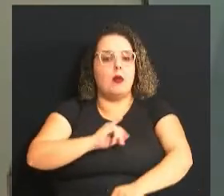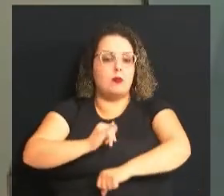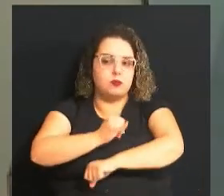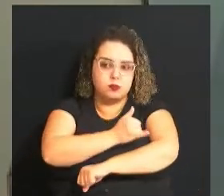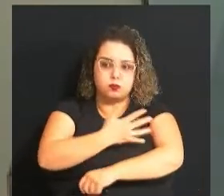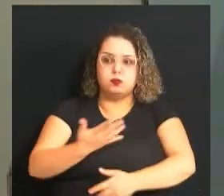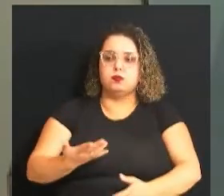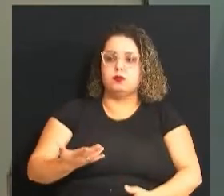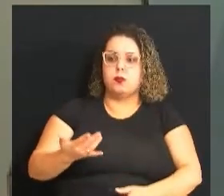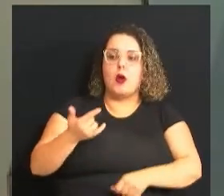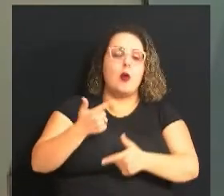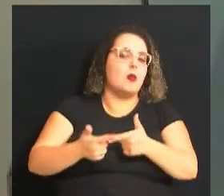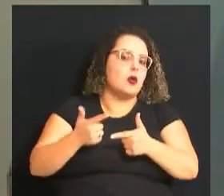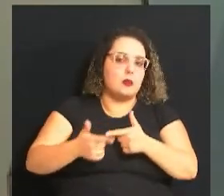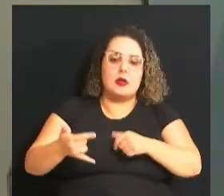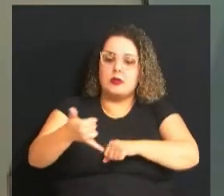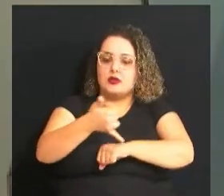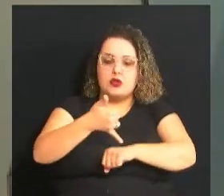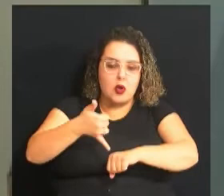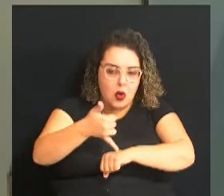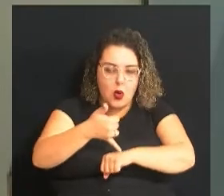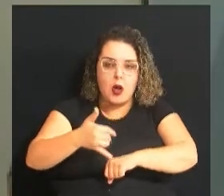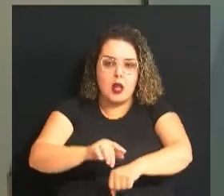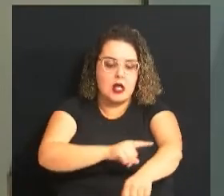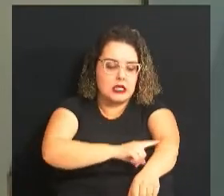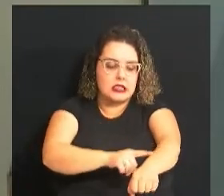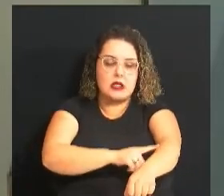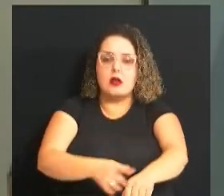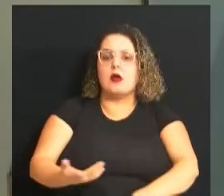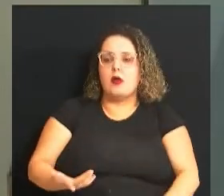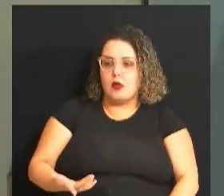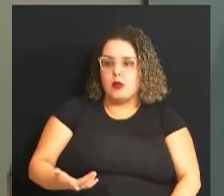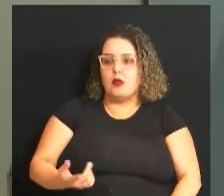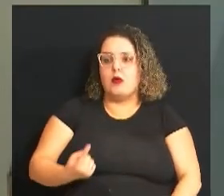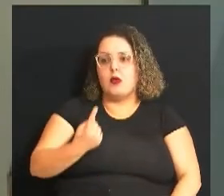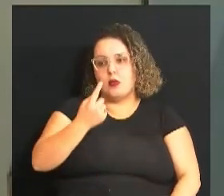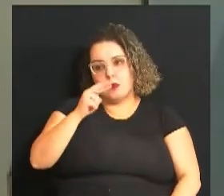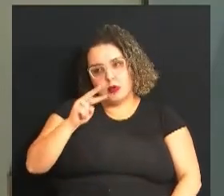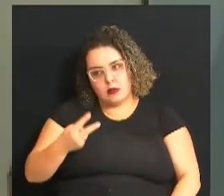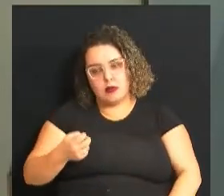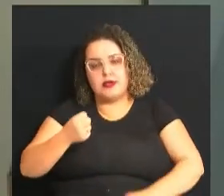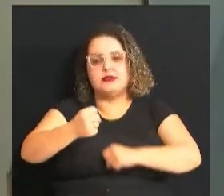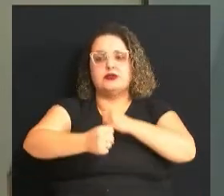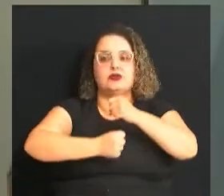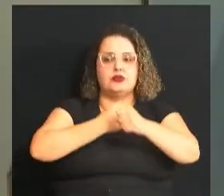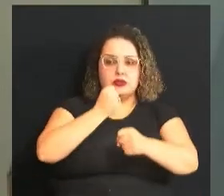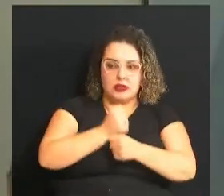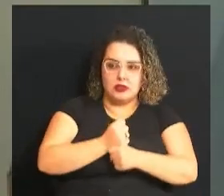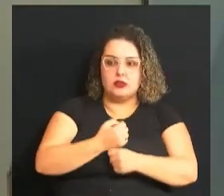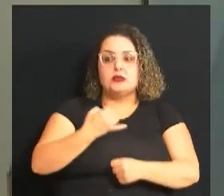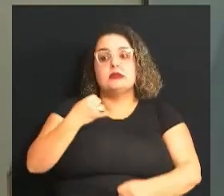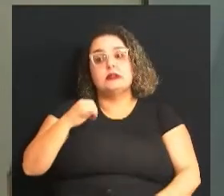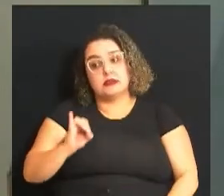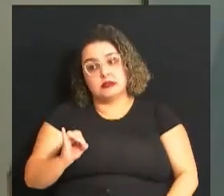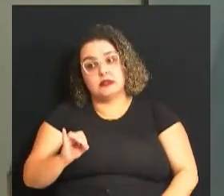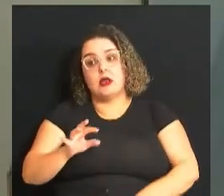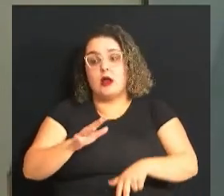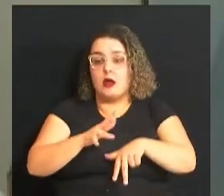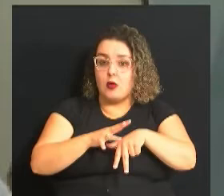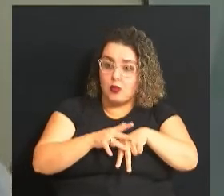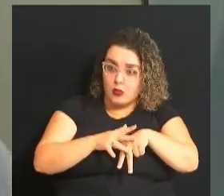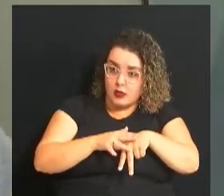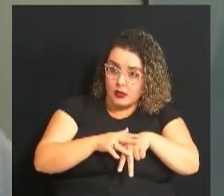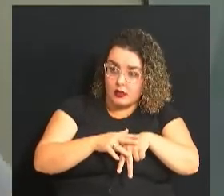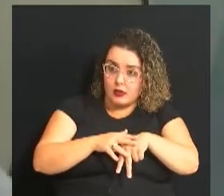de colesterol, é importante que pelo menos uma vez por ano. Se o paciente é um paciente que está com